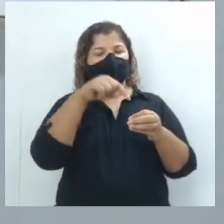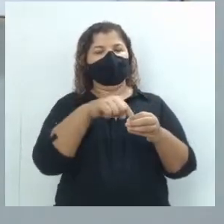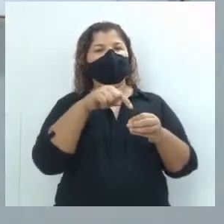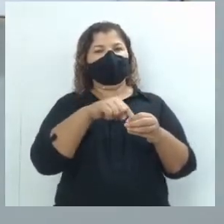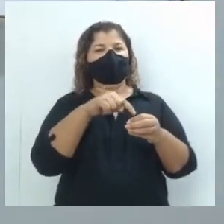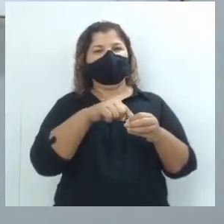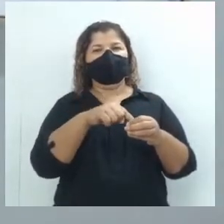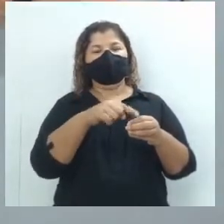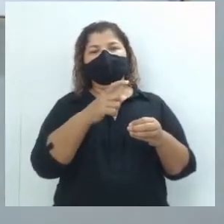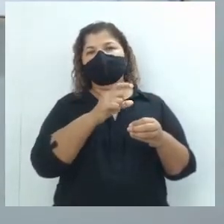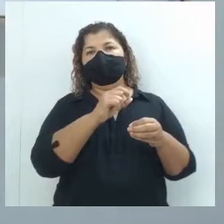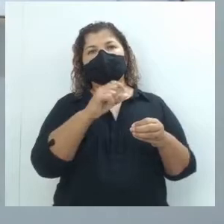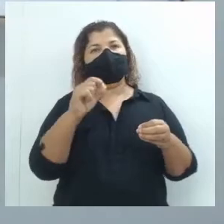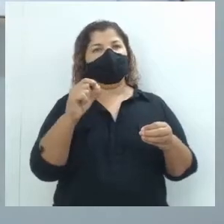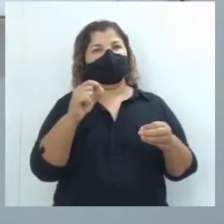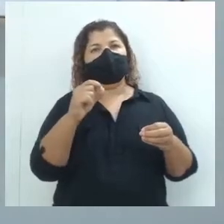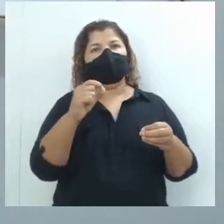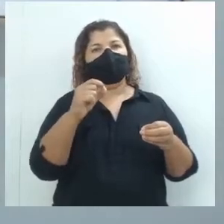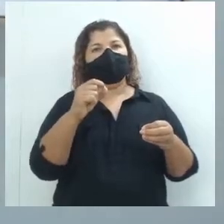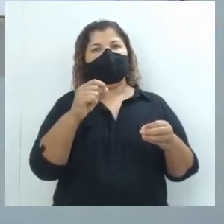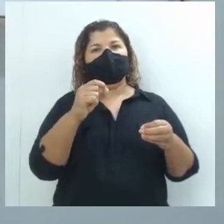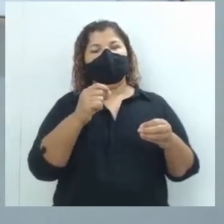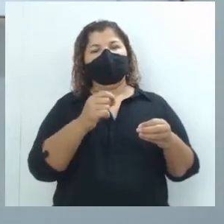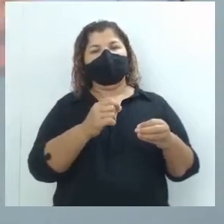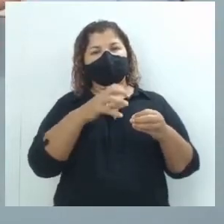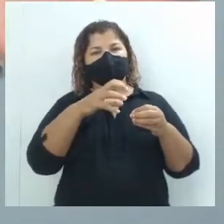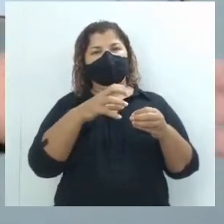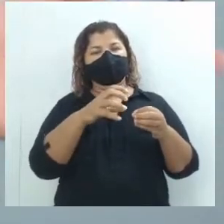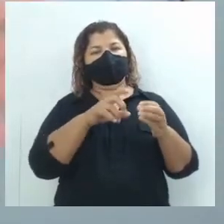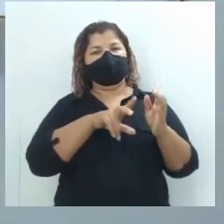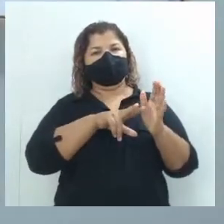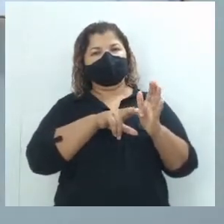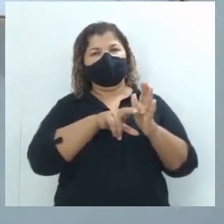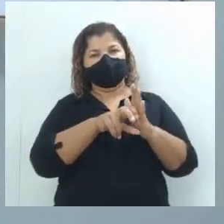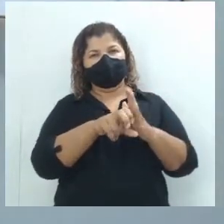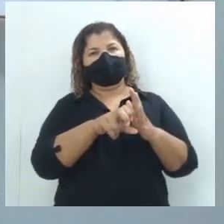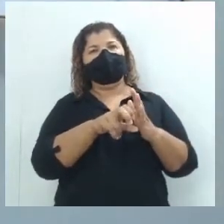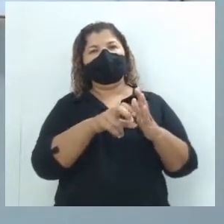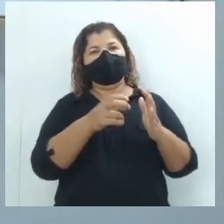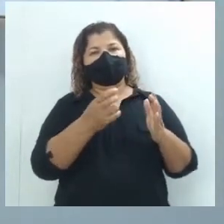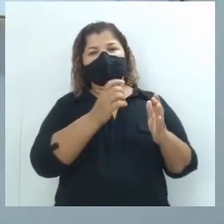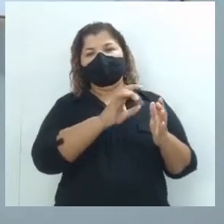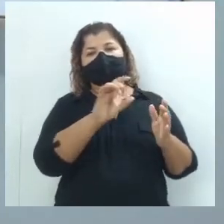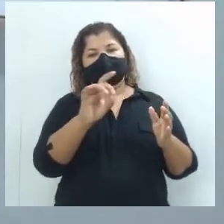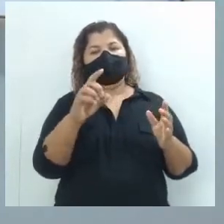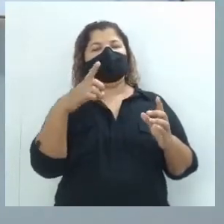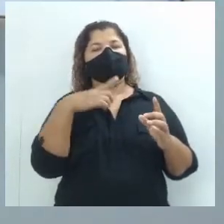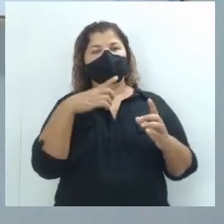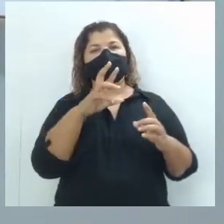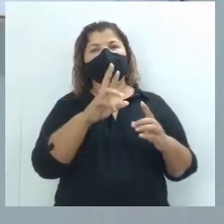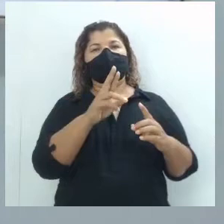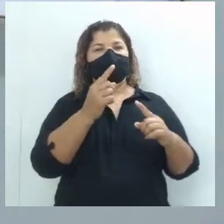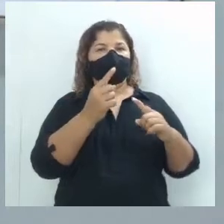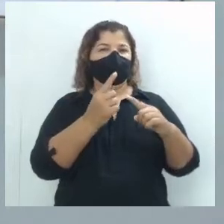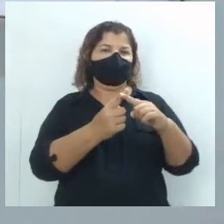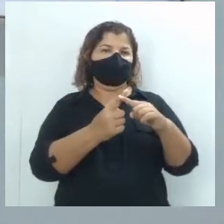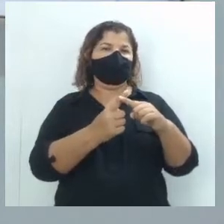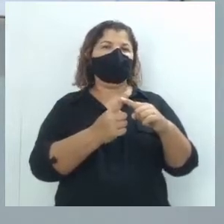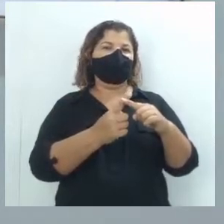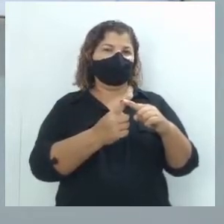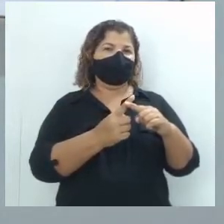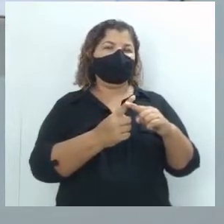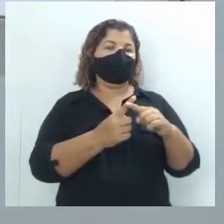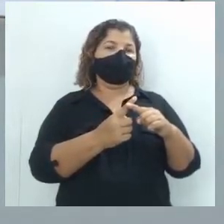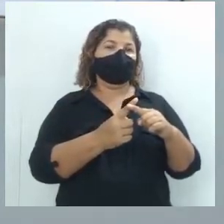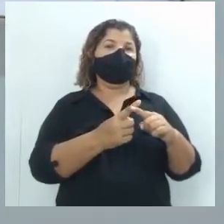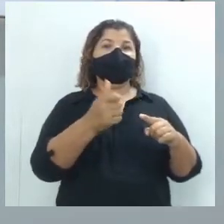produzir 100 filhotinhos. 100. Ei, monstro, cada filhotinho tem um RNA positivo. Então esse primeiro